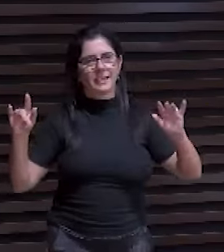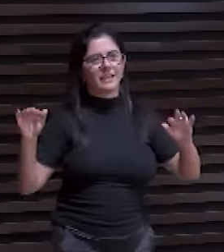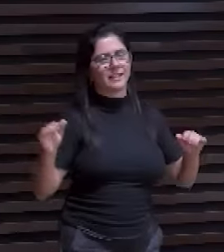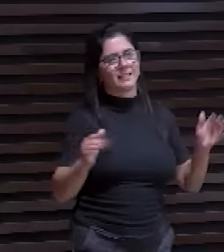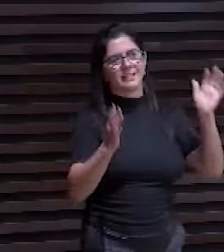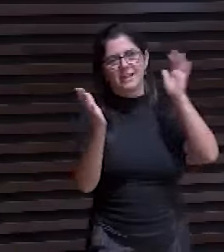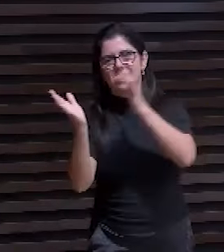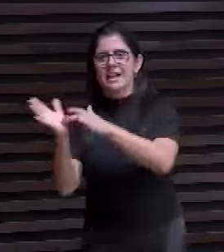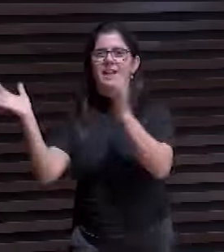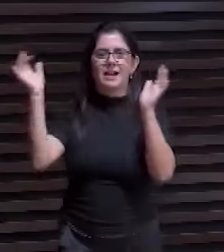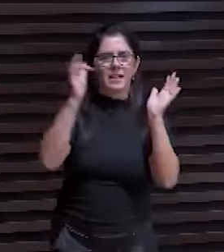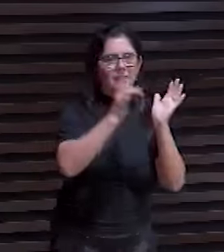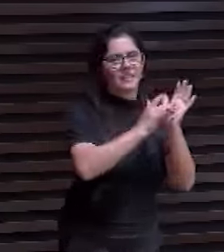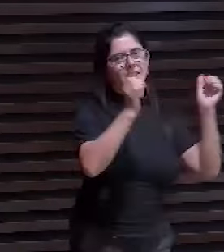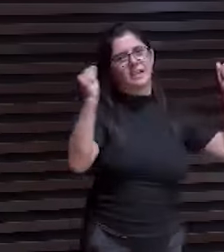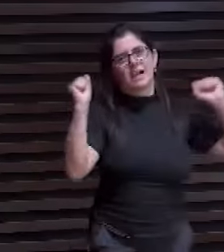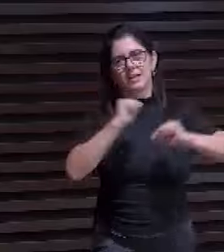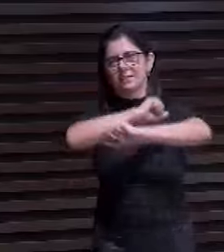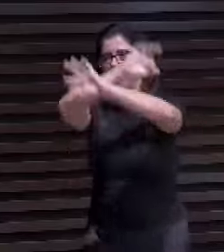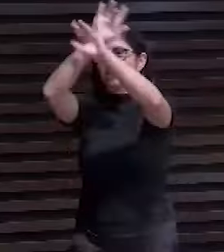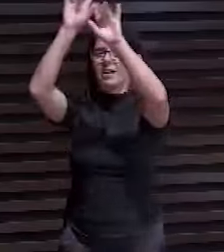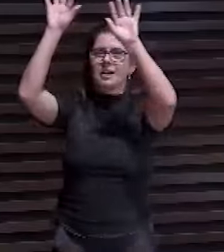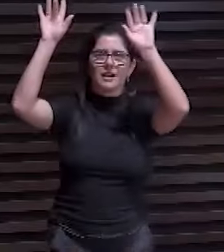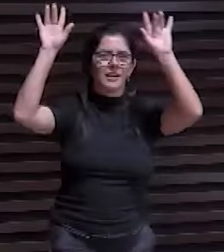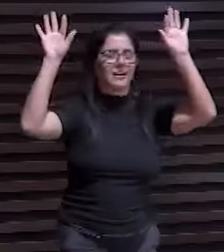glória, a ele a